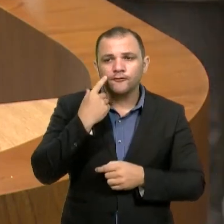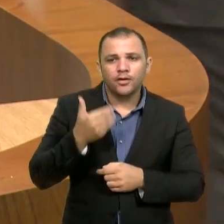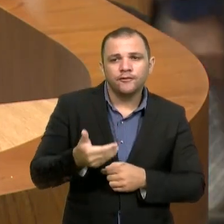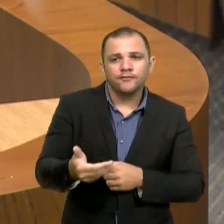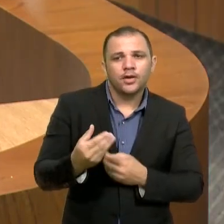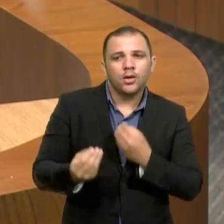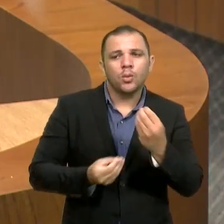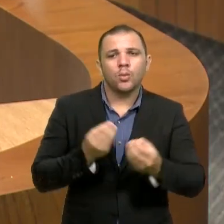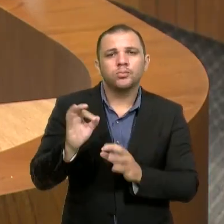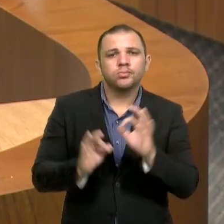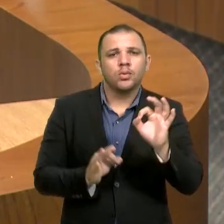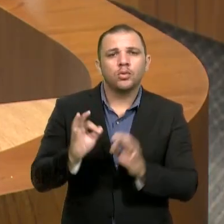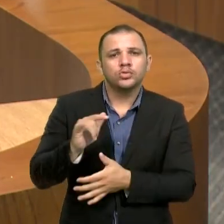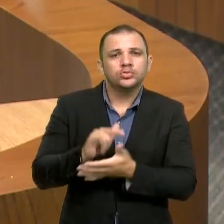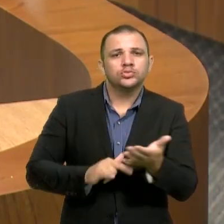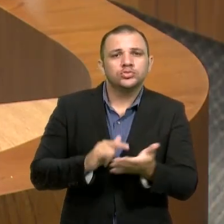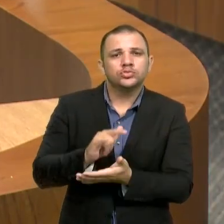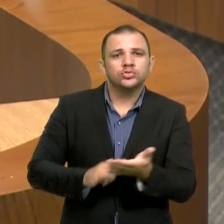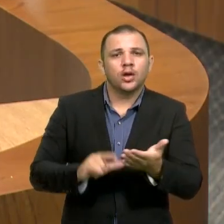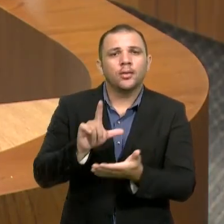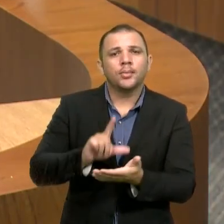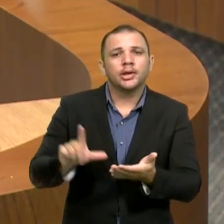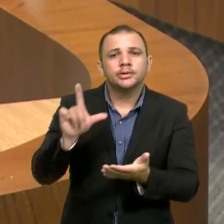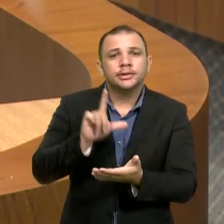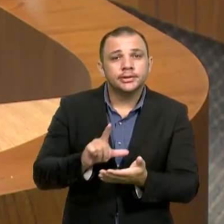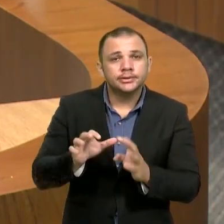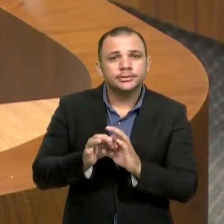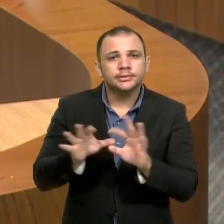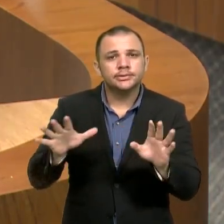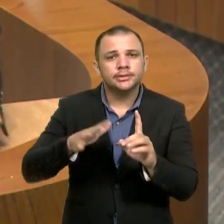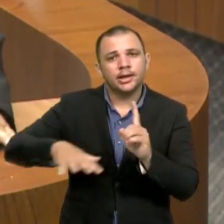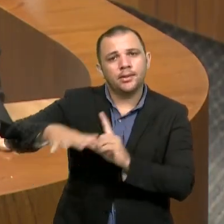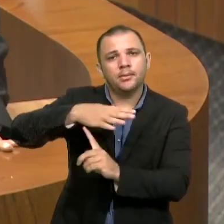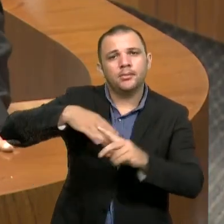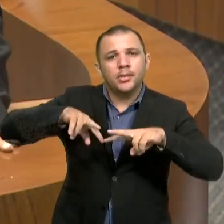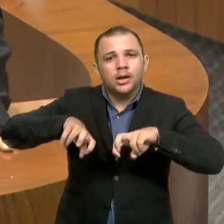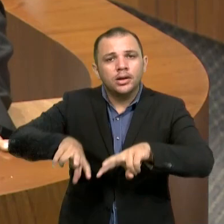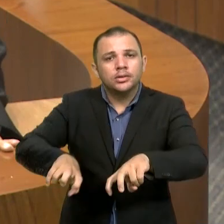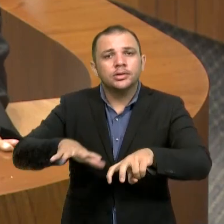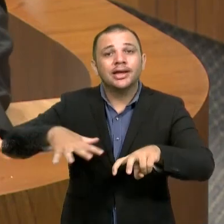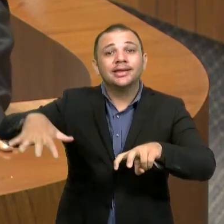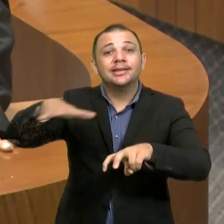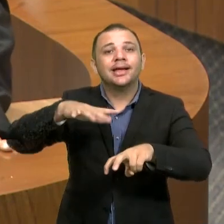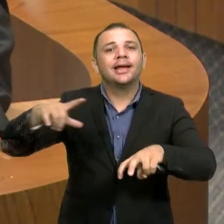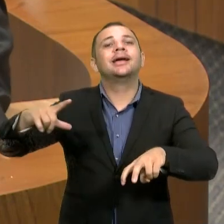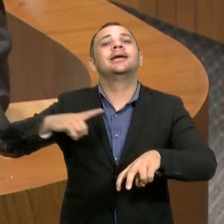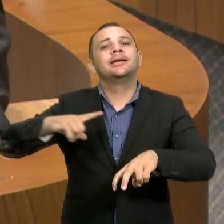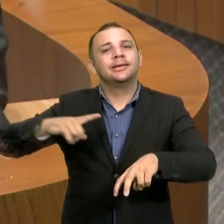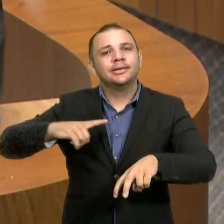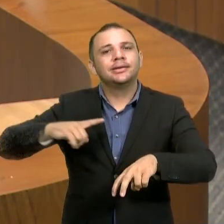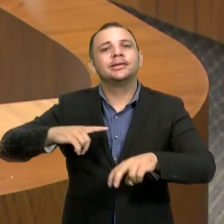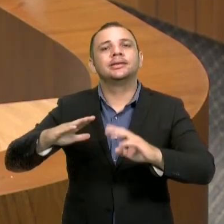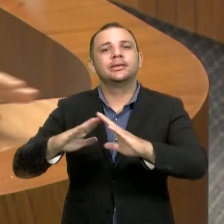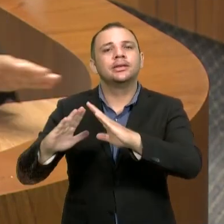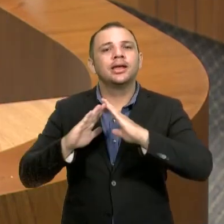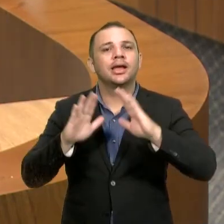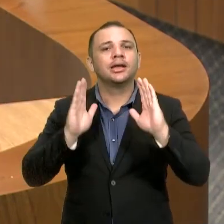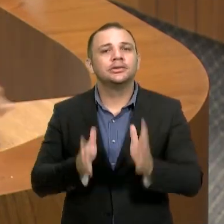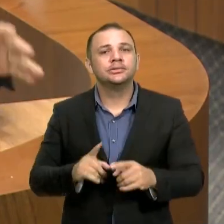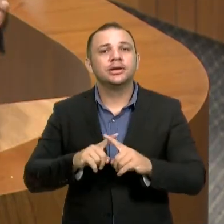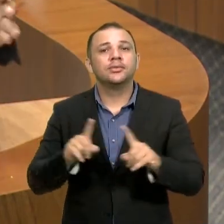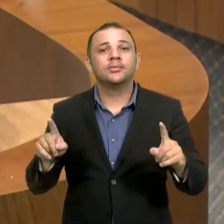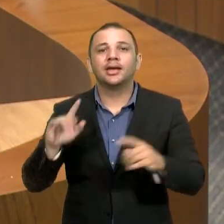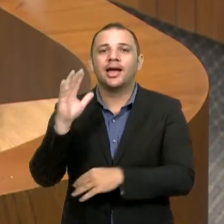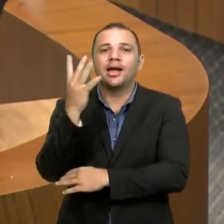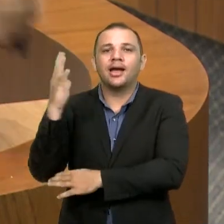como nós vamos conduzir o processamento de licença ambiental nessas áreas consolidadas, onde há supressão de mata nativa. Precisamos fazer um debate